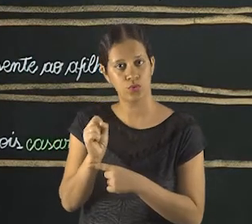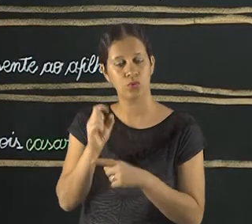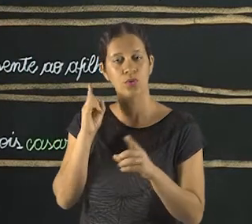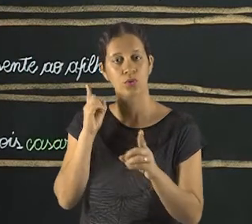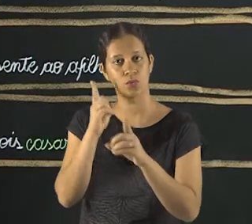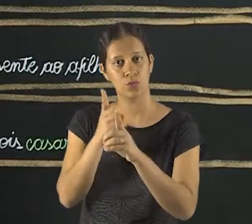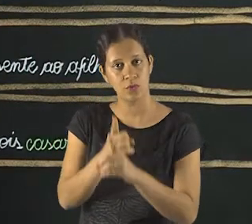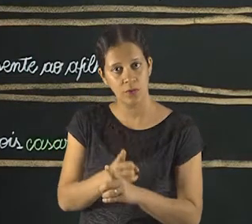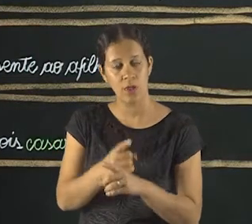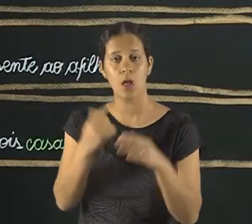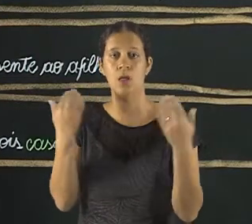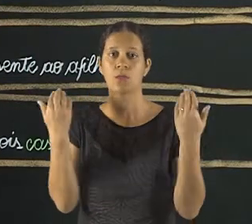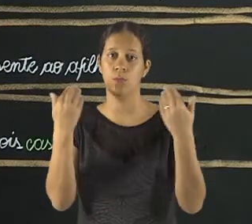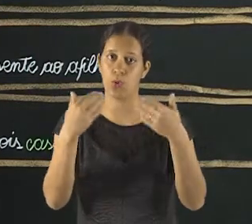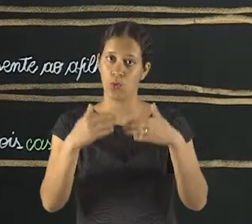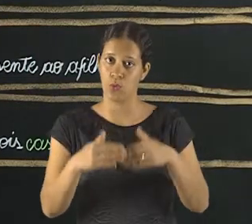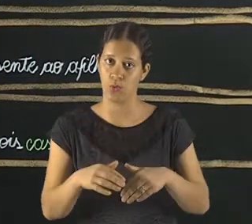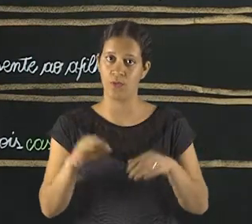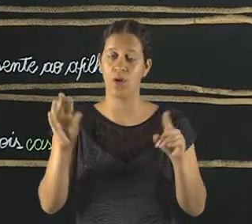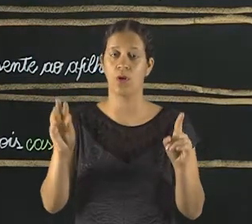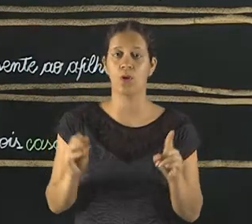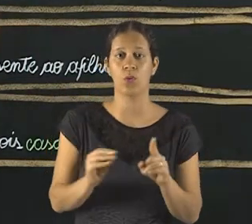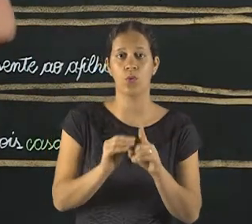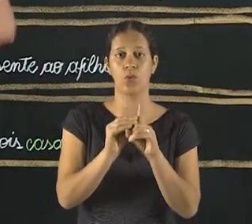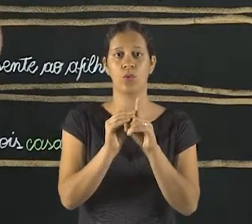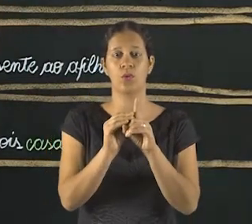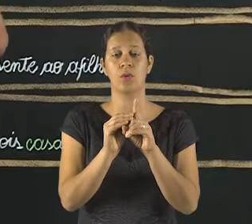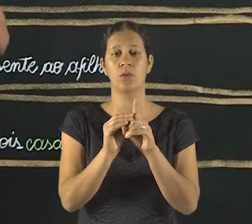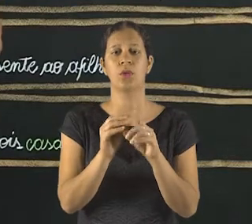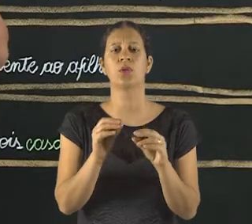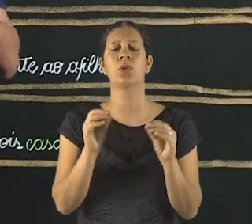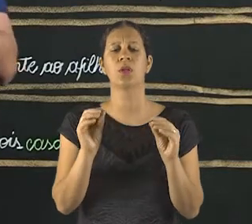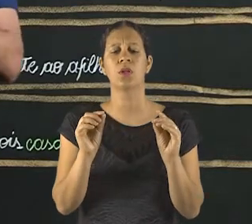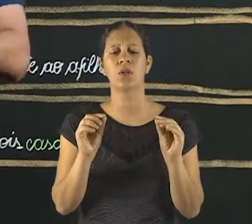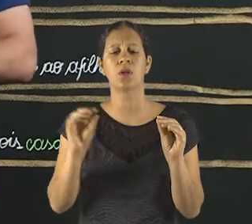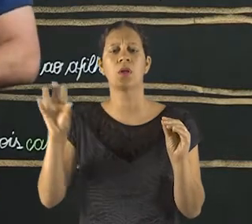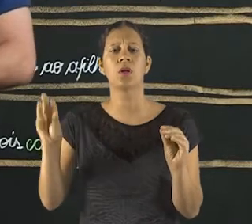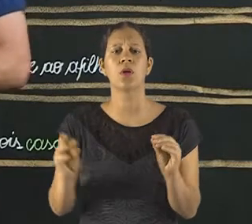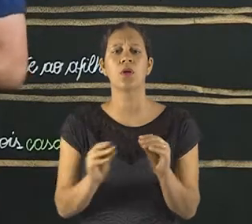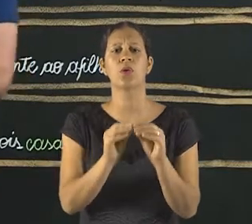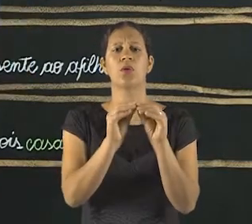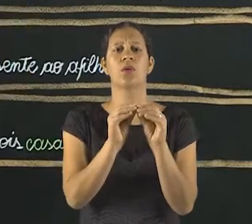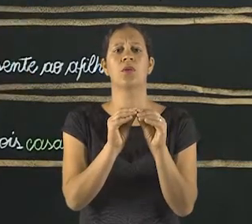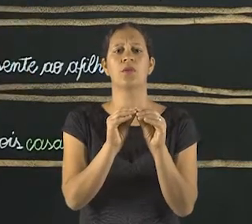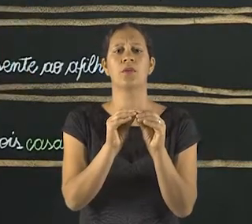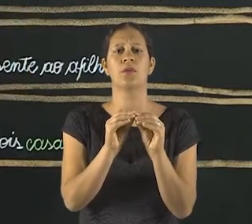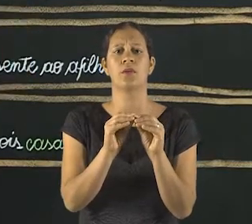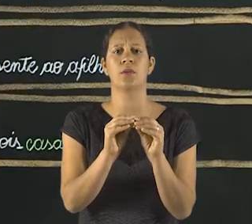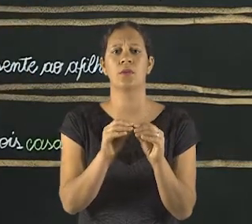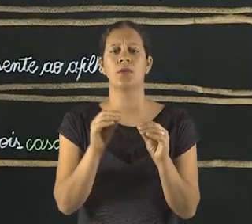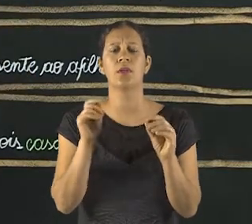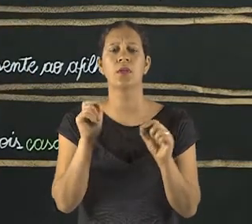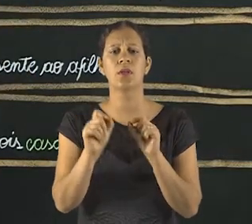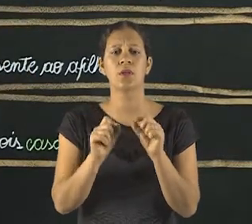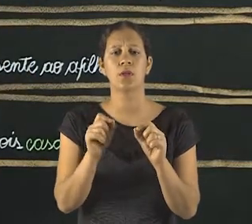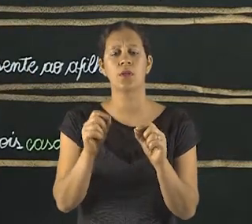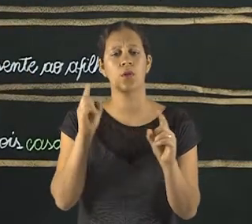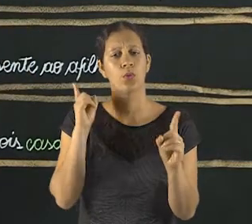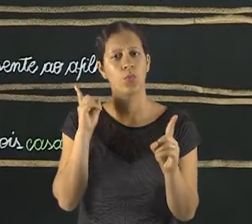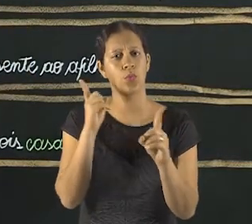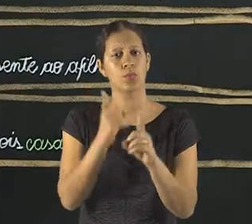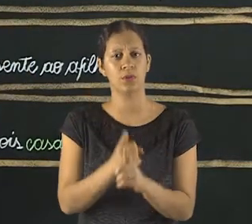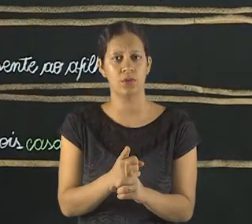verbo encontramos e o complemento as provas. Você pode me perguntar, quem é o complemento do verbo encontrar